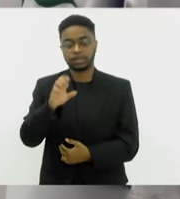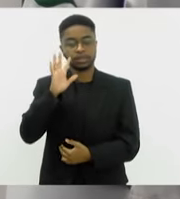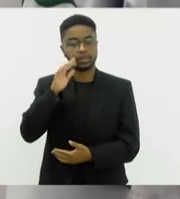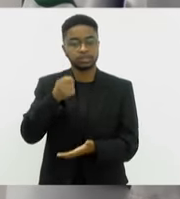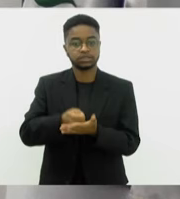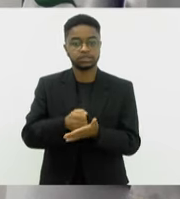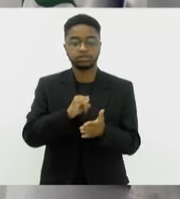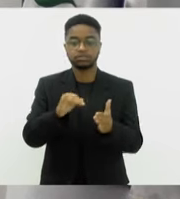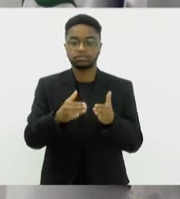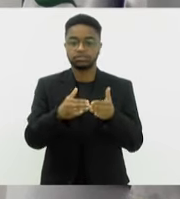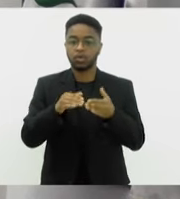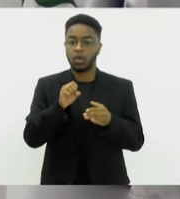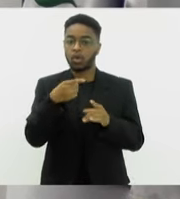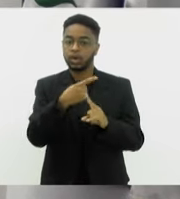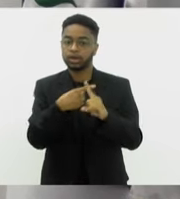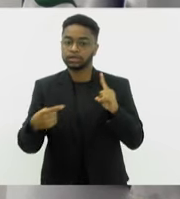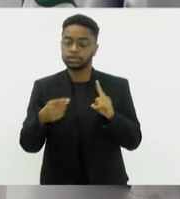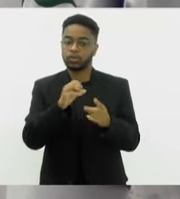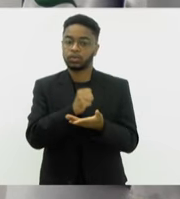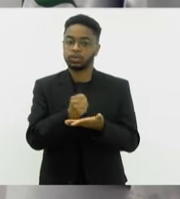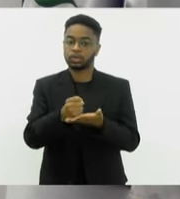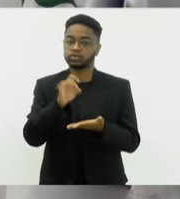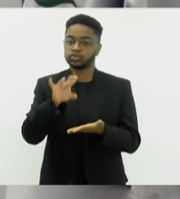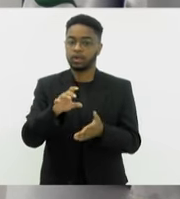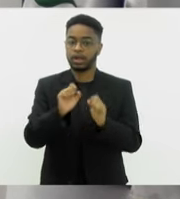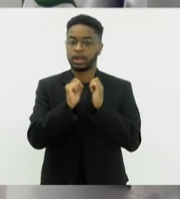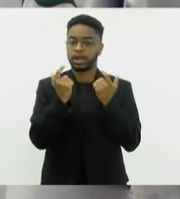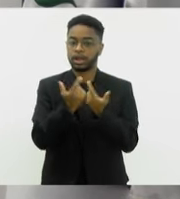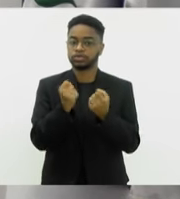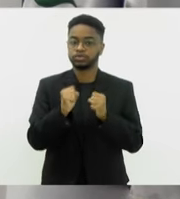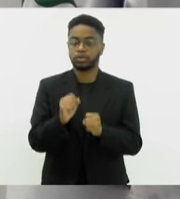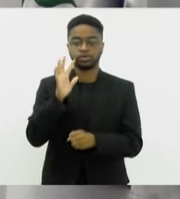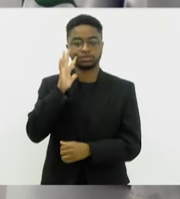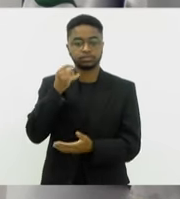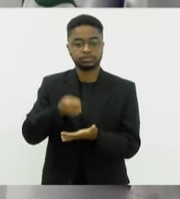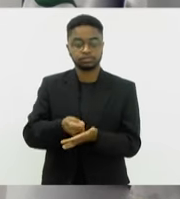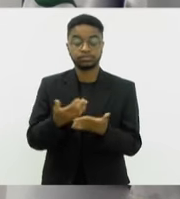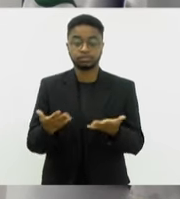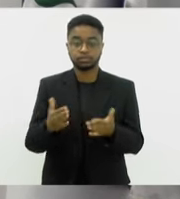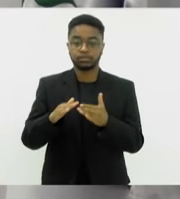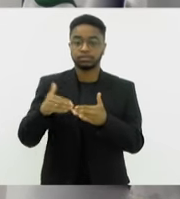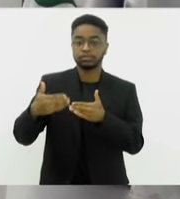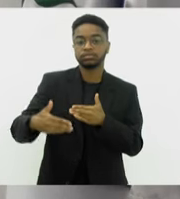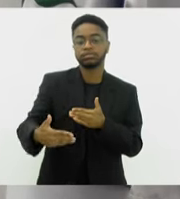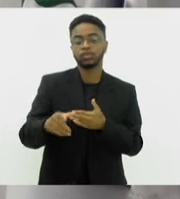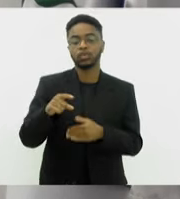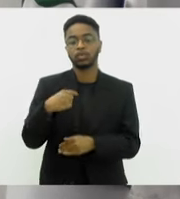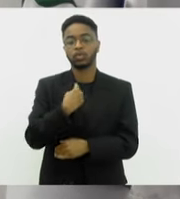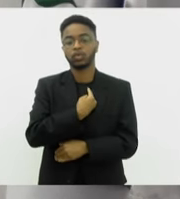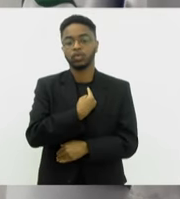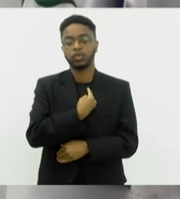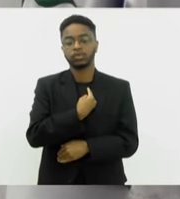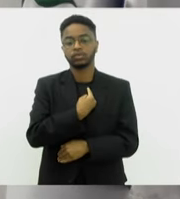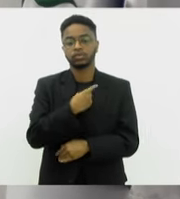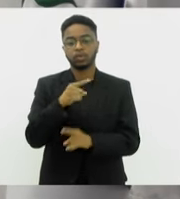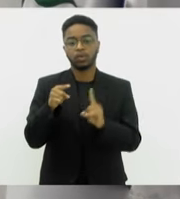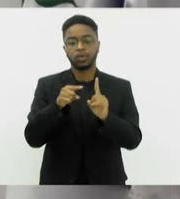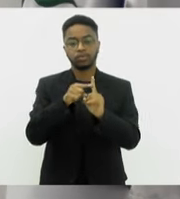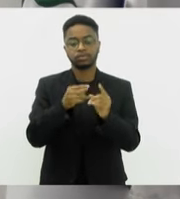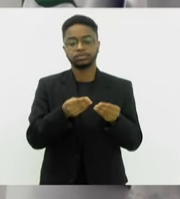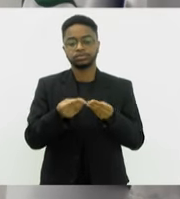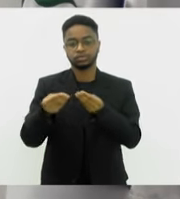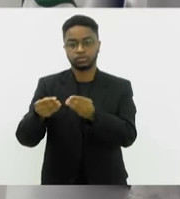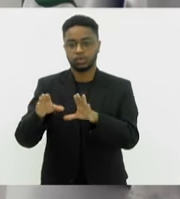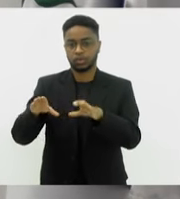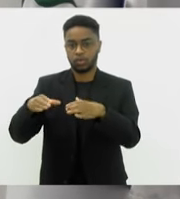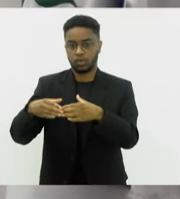pelo cancelamento do contrato. Cabe à Assembleia Legislativa. E, a partir desse processo, a gente pretende encaminhar a comissão